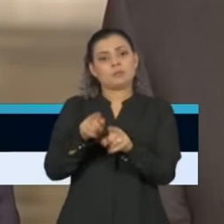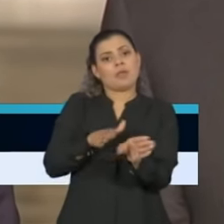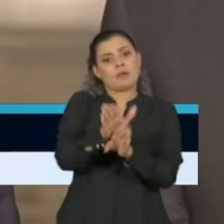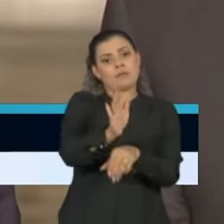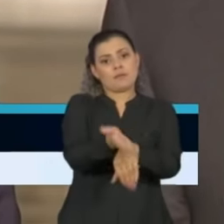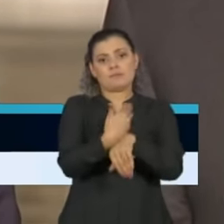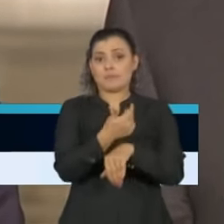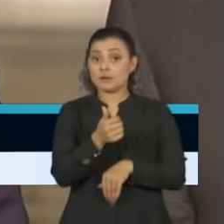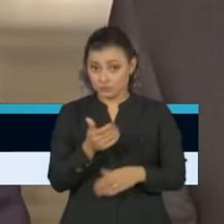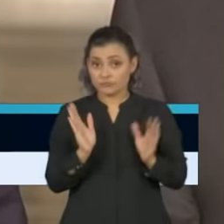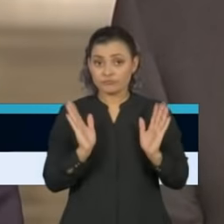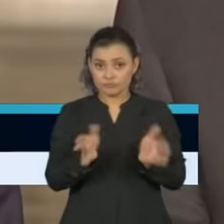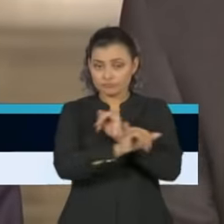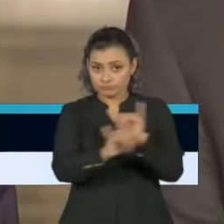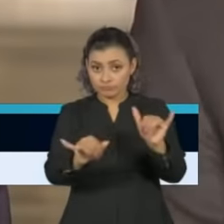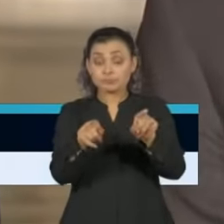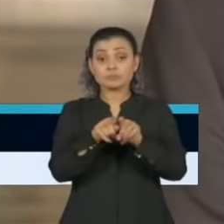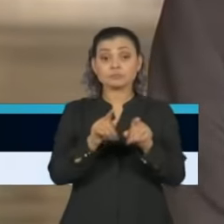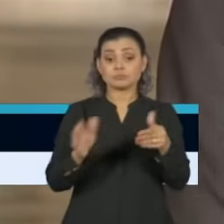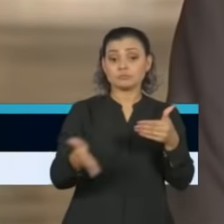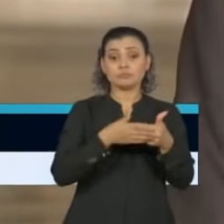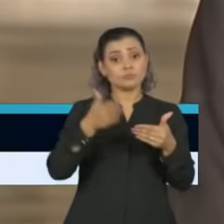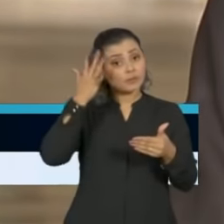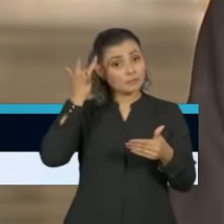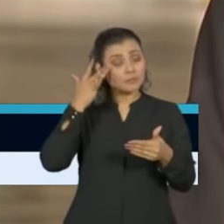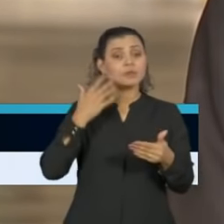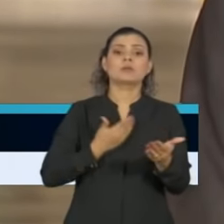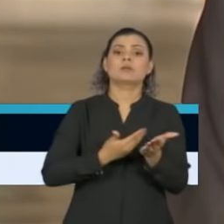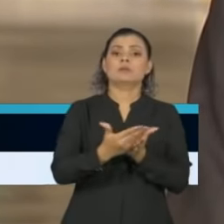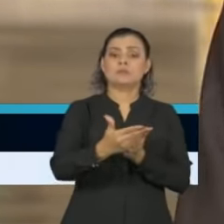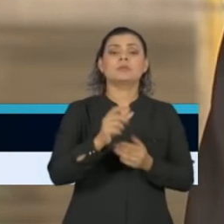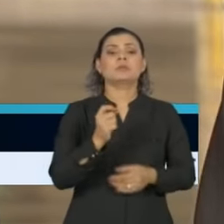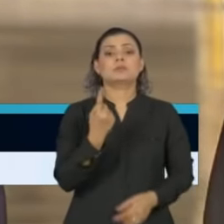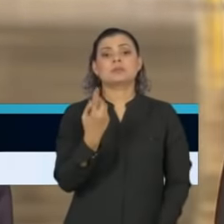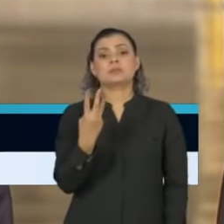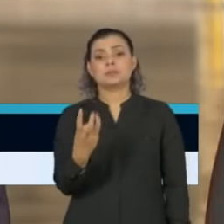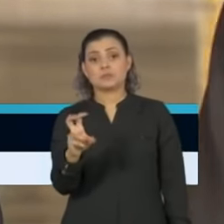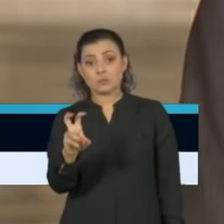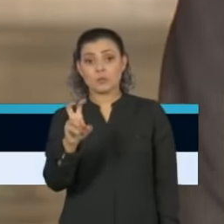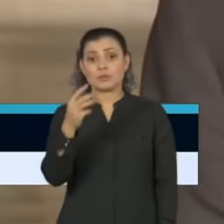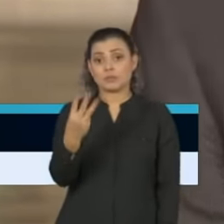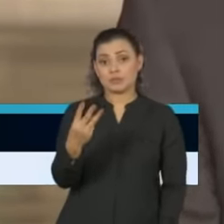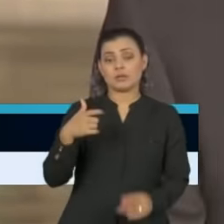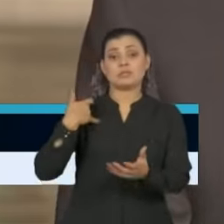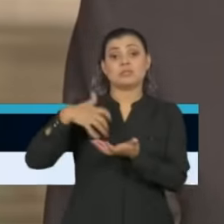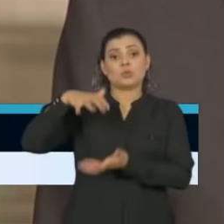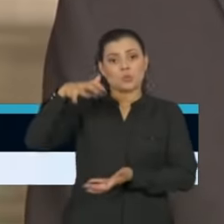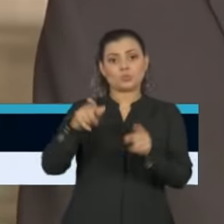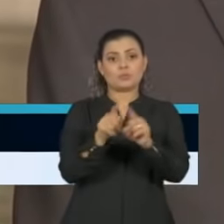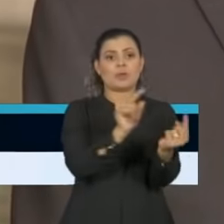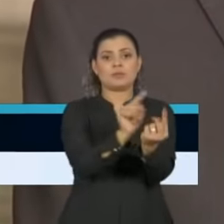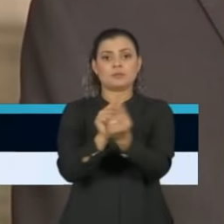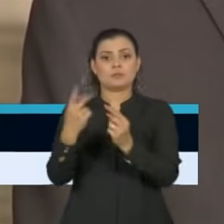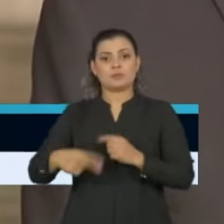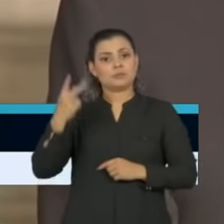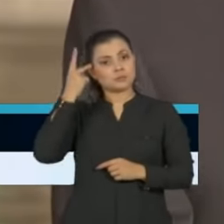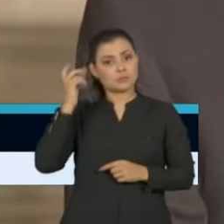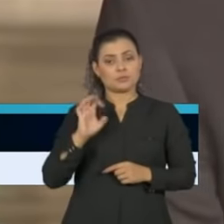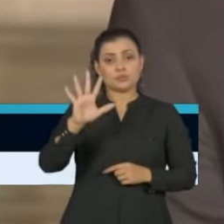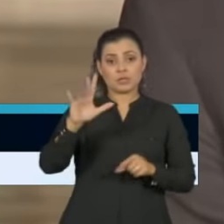antecedência. Também estamos fechando, a partir de amanhã, os 153 centros de convivência do idoso em todo o Estado de São